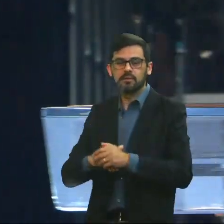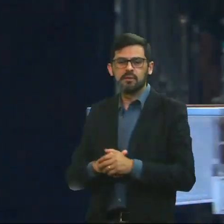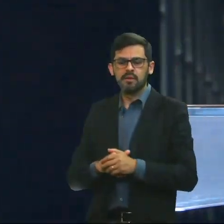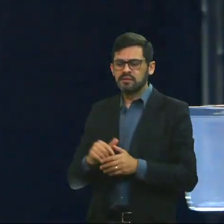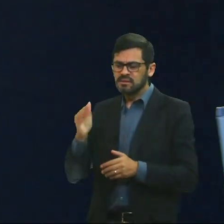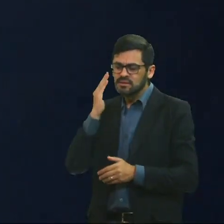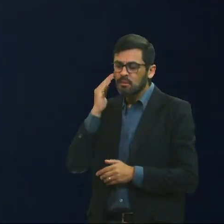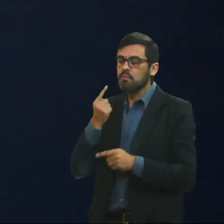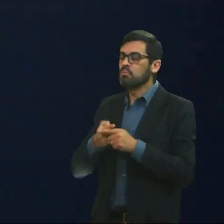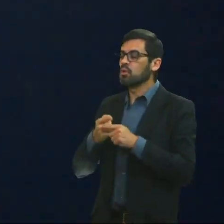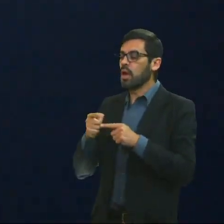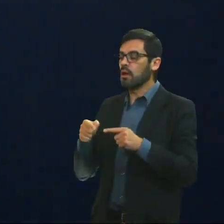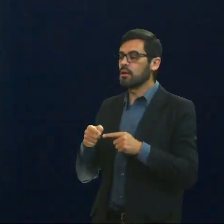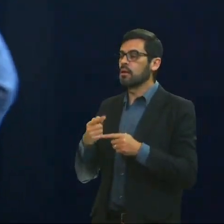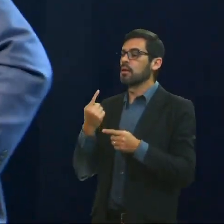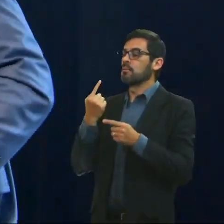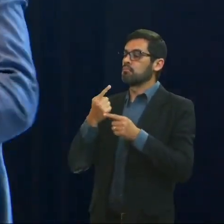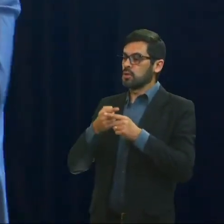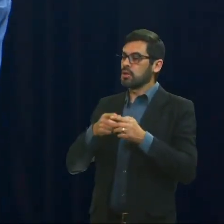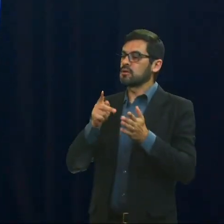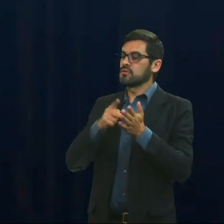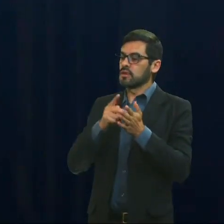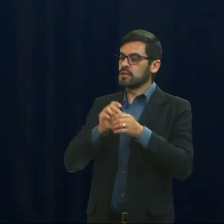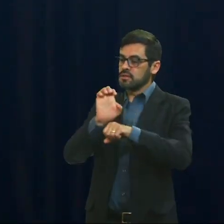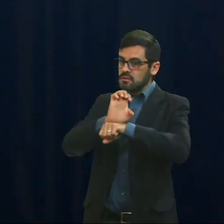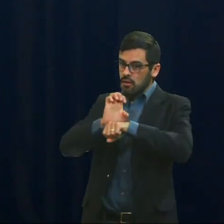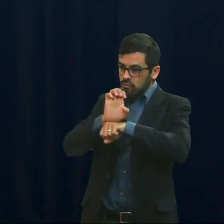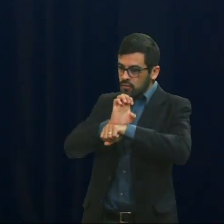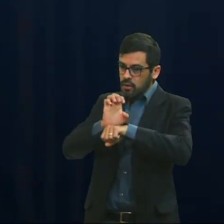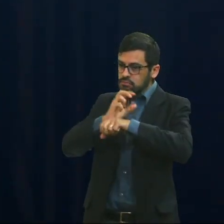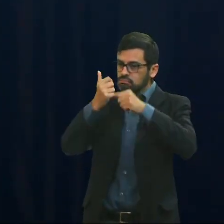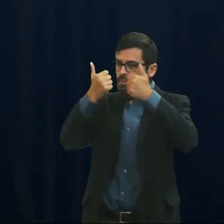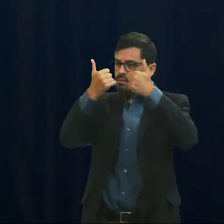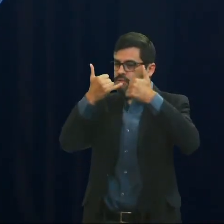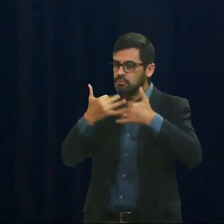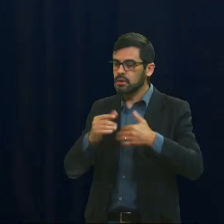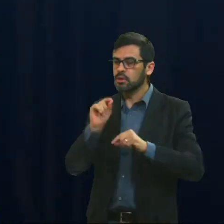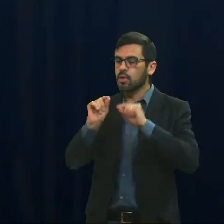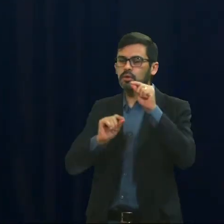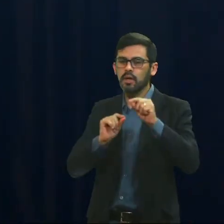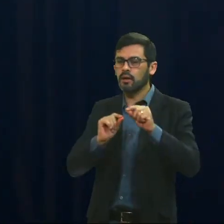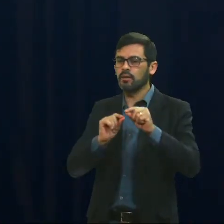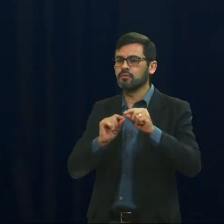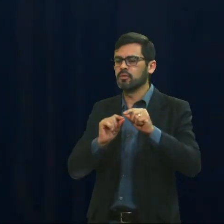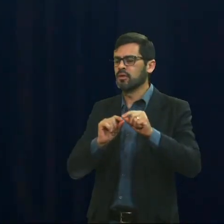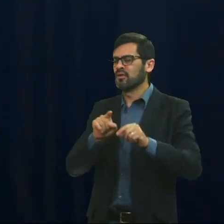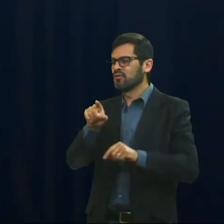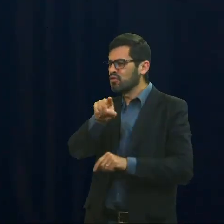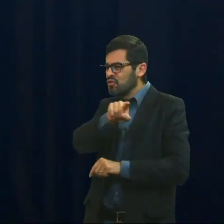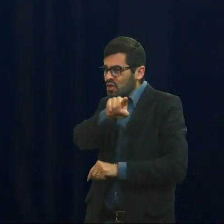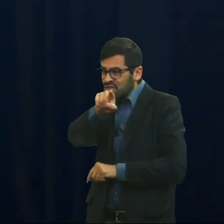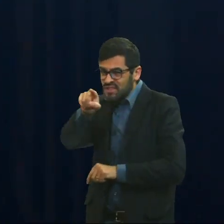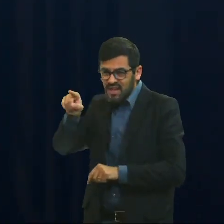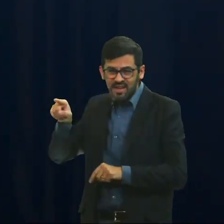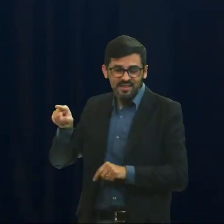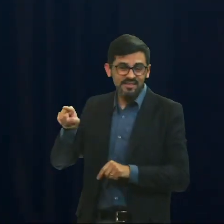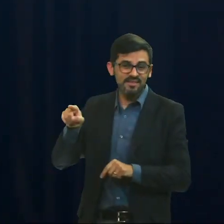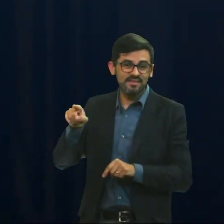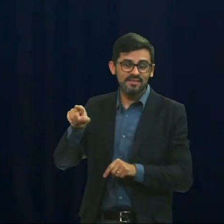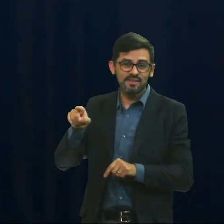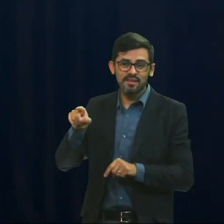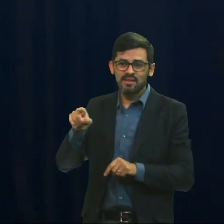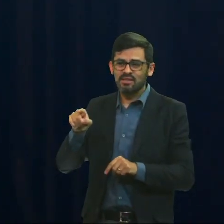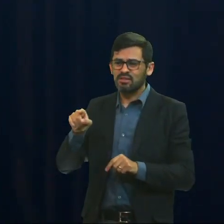quê? Porque está escrito em Efésios: longe de vós,